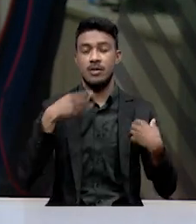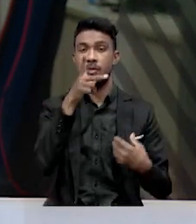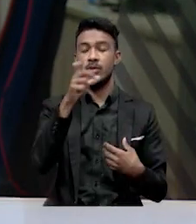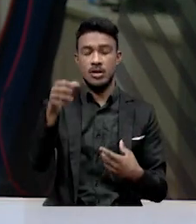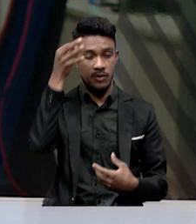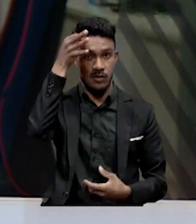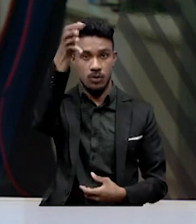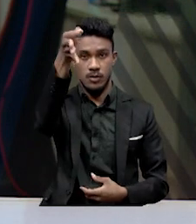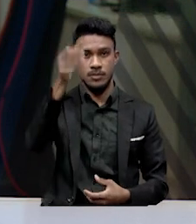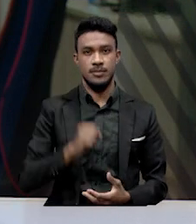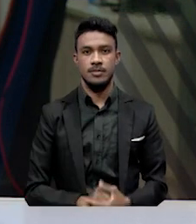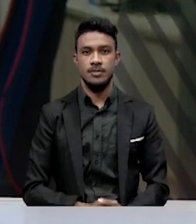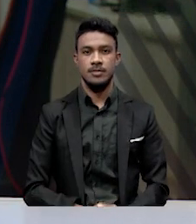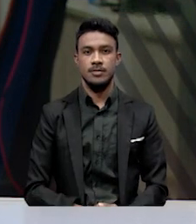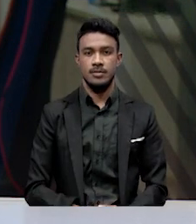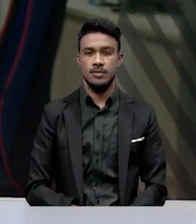futuro.